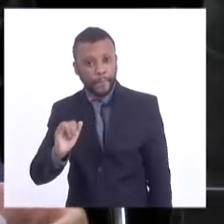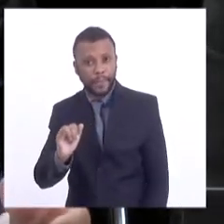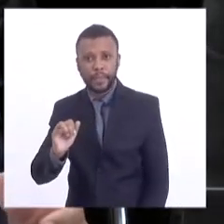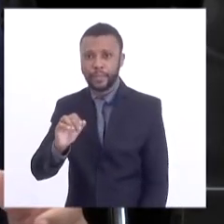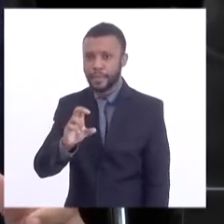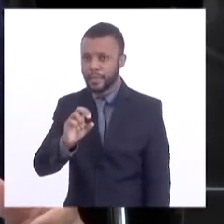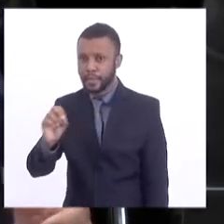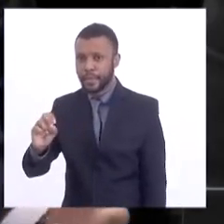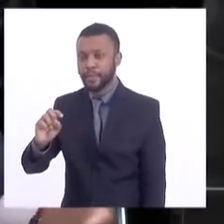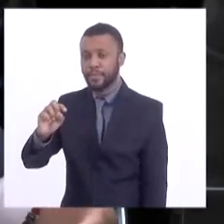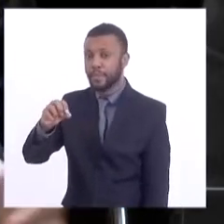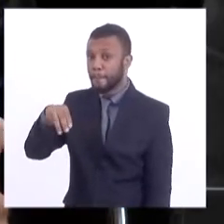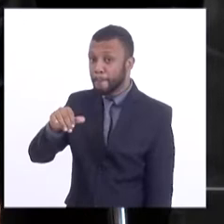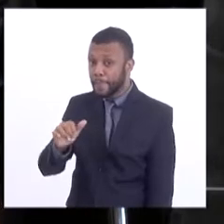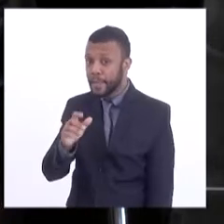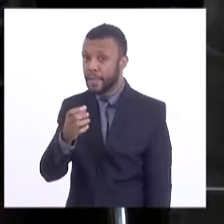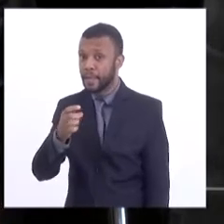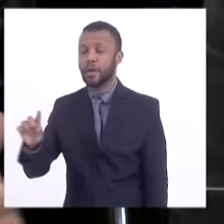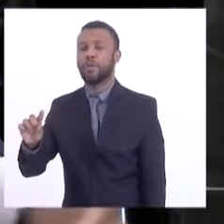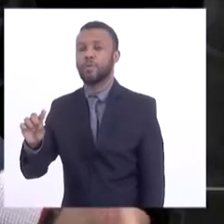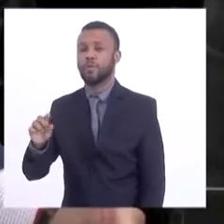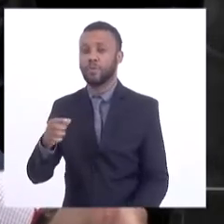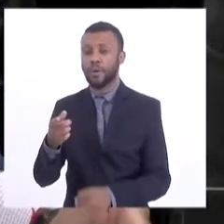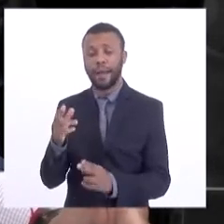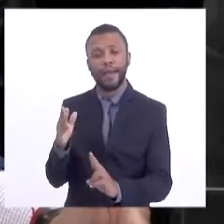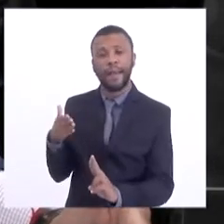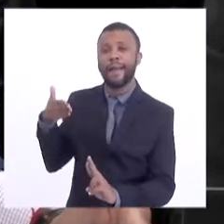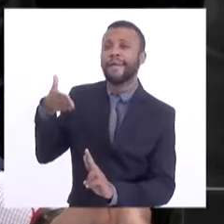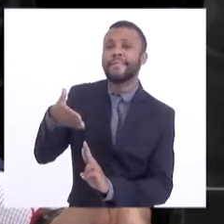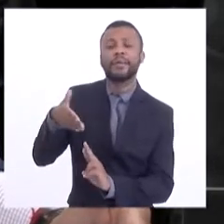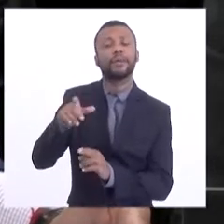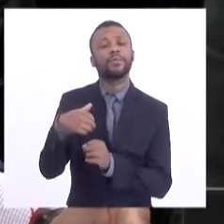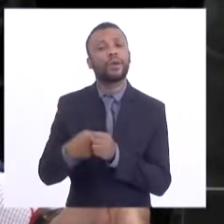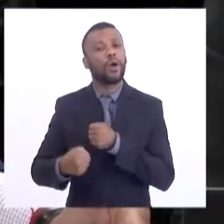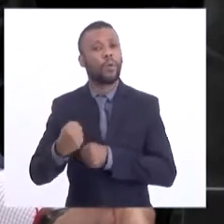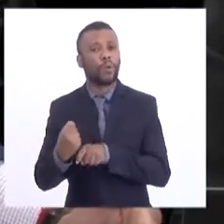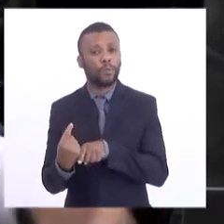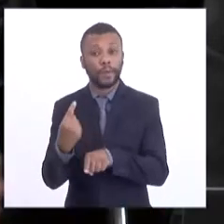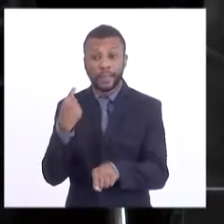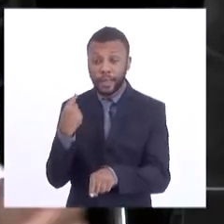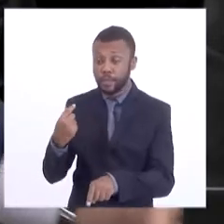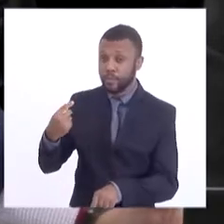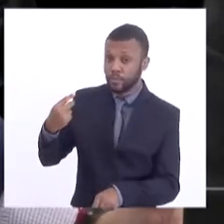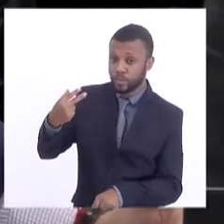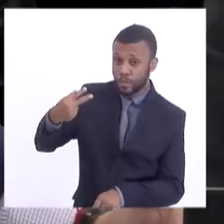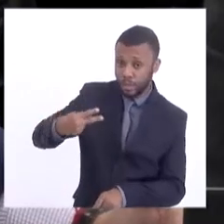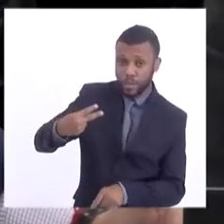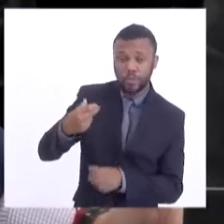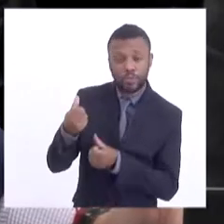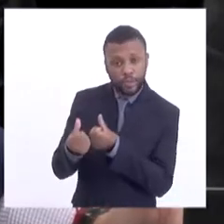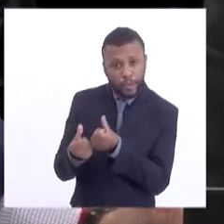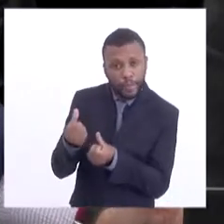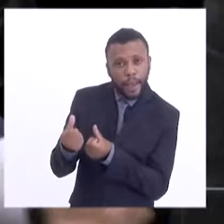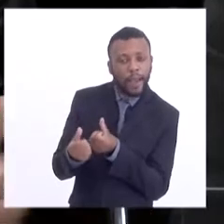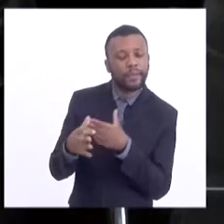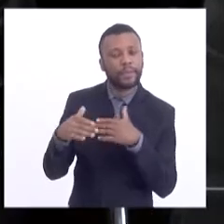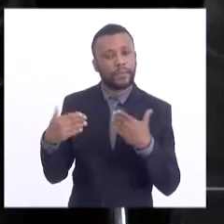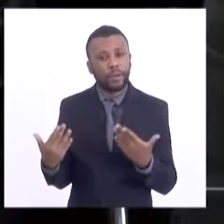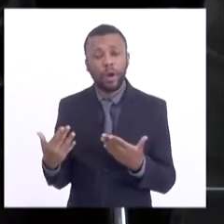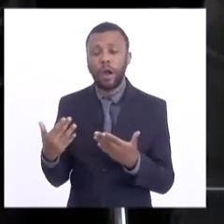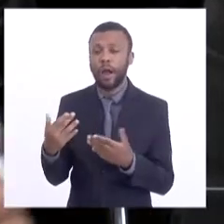passado é só que isso foi basicamente no segundo semestre as obras se iniciaram